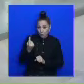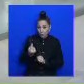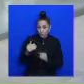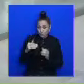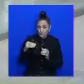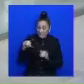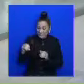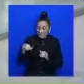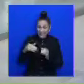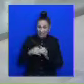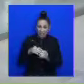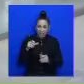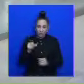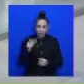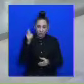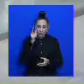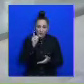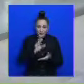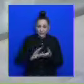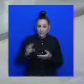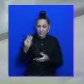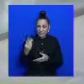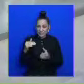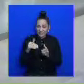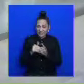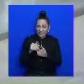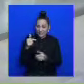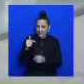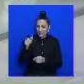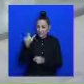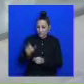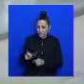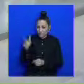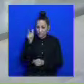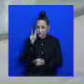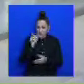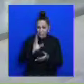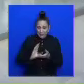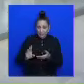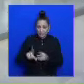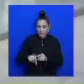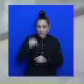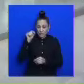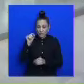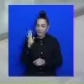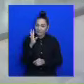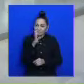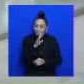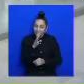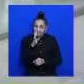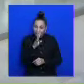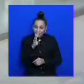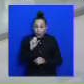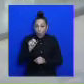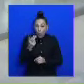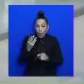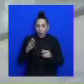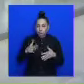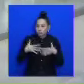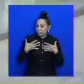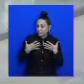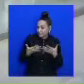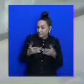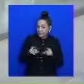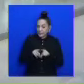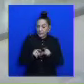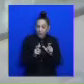entre 0 e 9. Ganha quem acertar de 3 a 7 colunas. Você também pode optar pela teimosinha ou pela surpresinha,